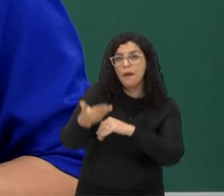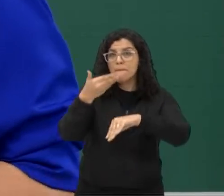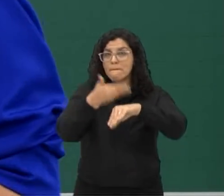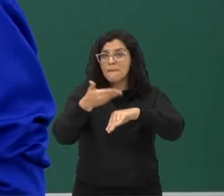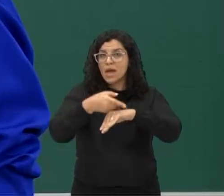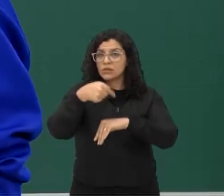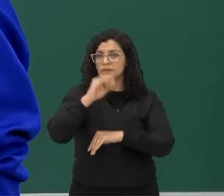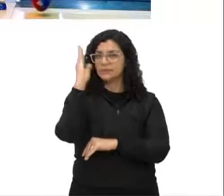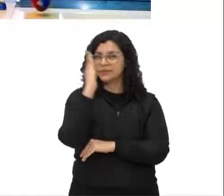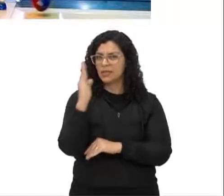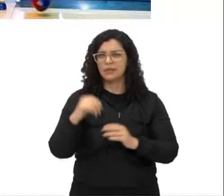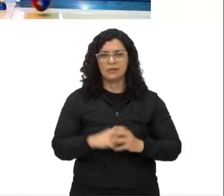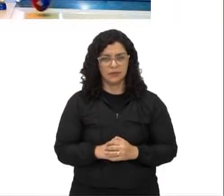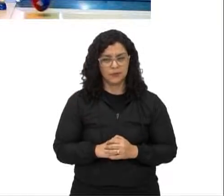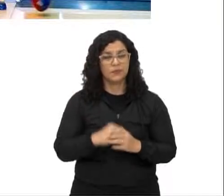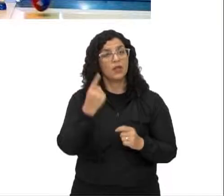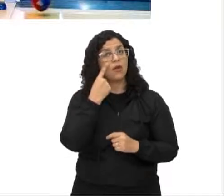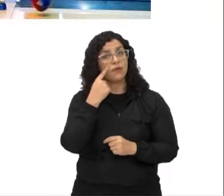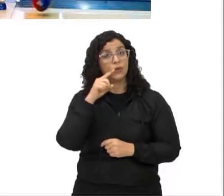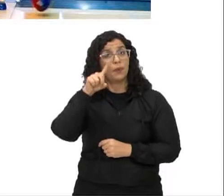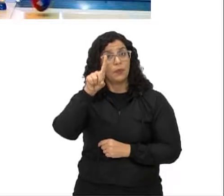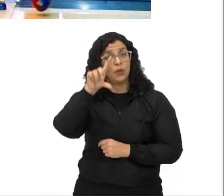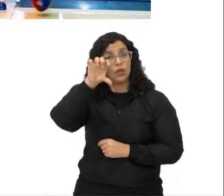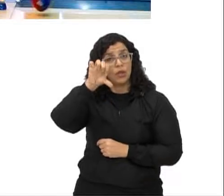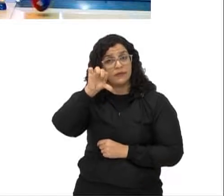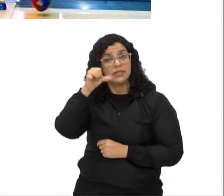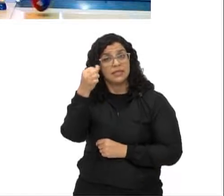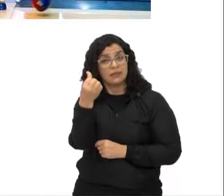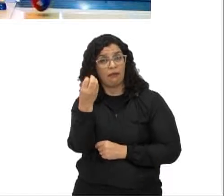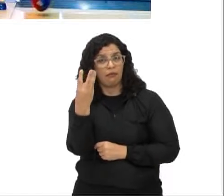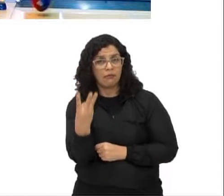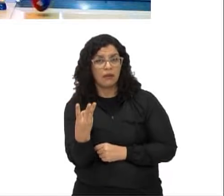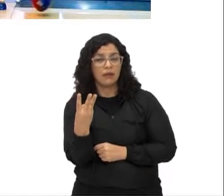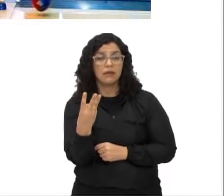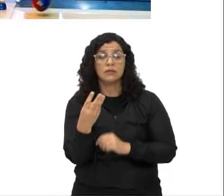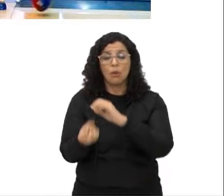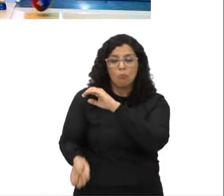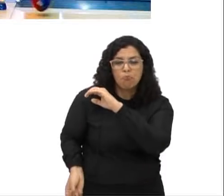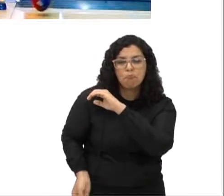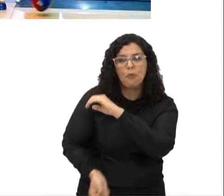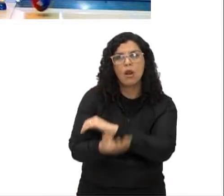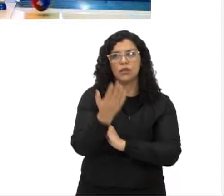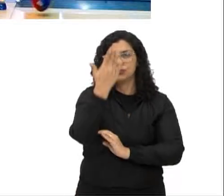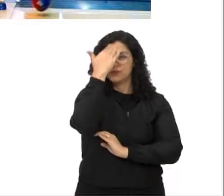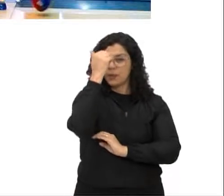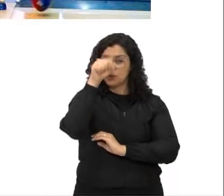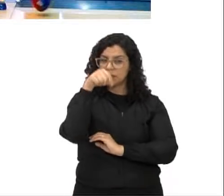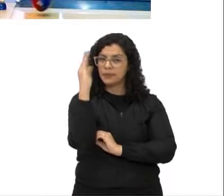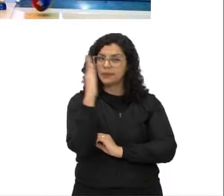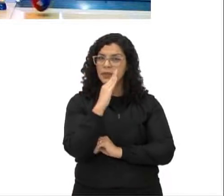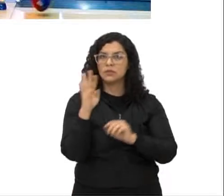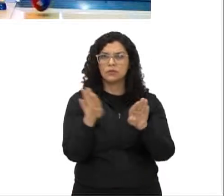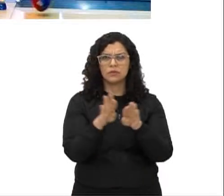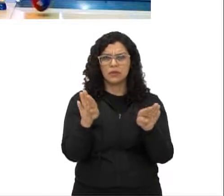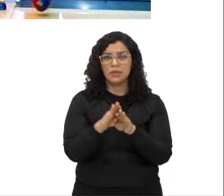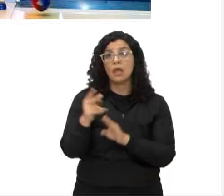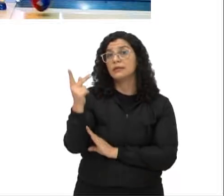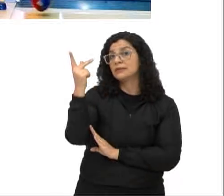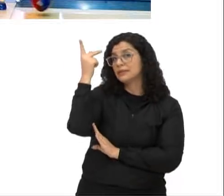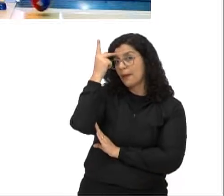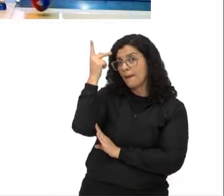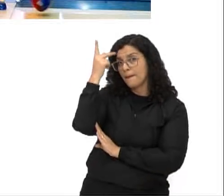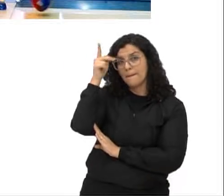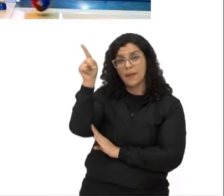aqui no Brasil, tá? Então, em 1963, o boliche ficou famoso aqui em nosso país. Somente em São